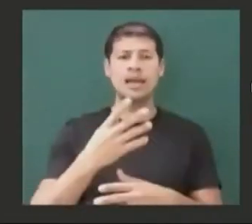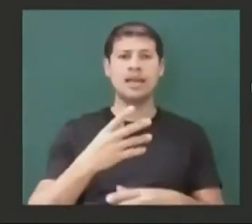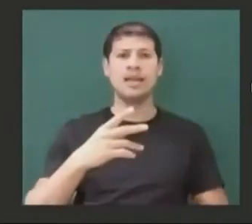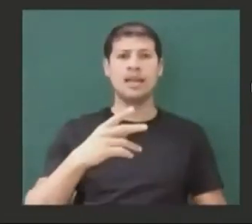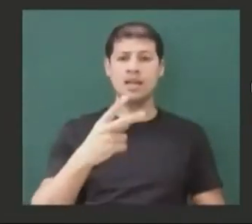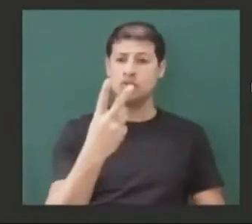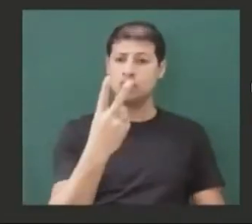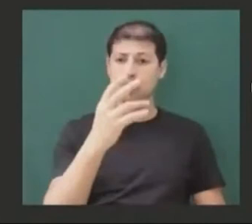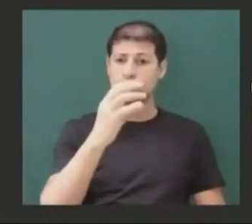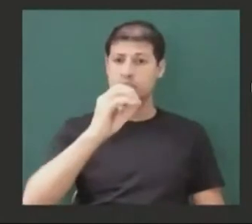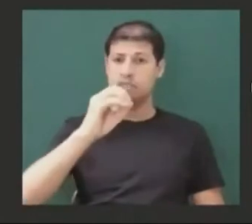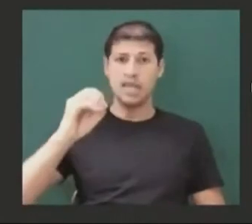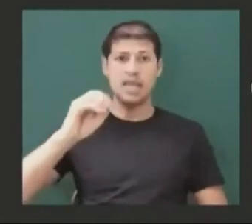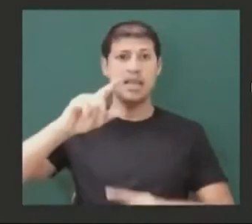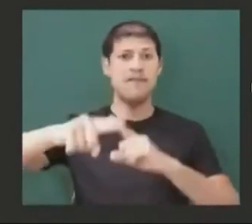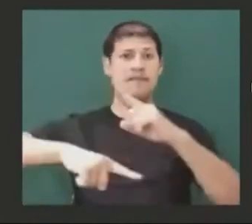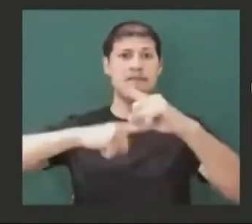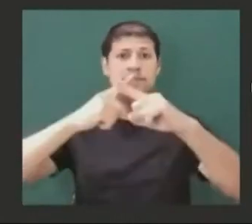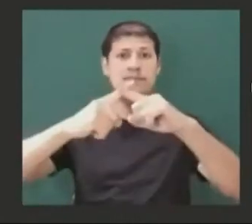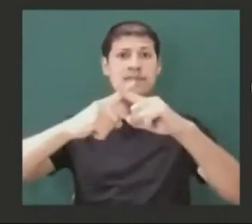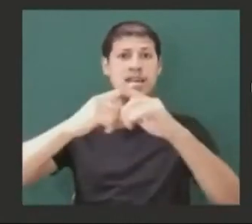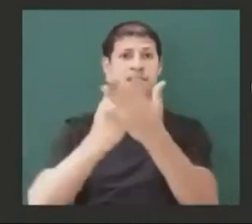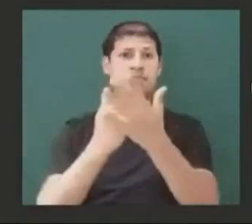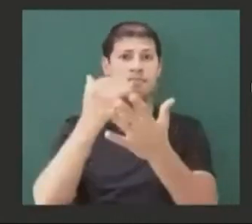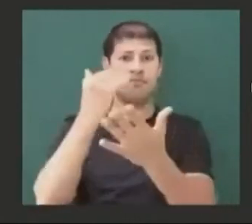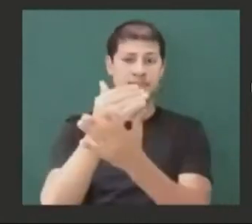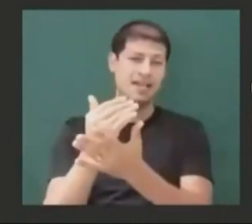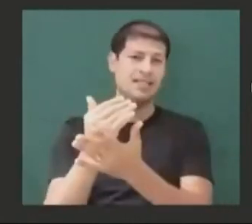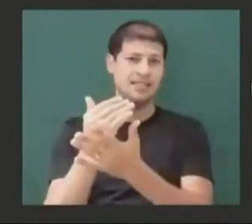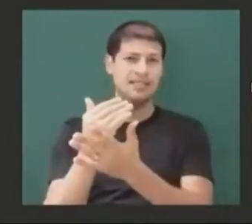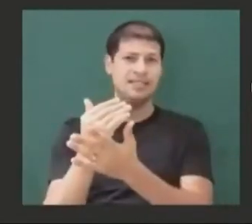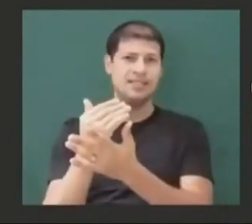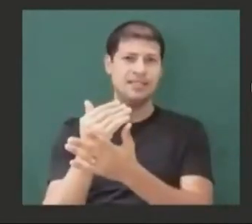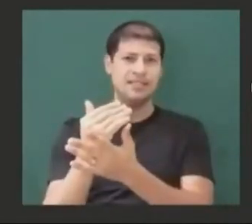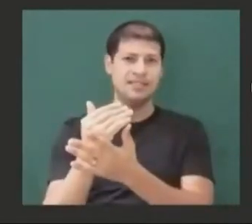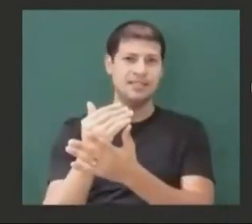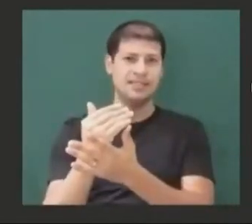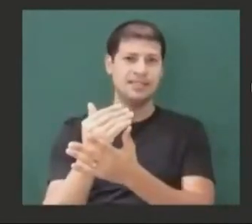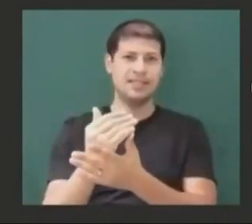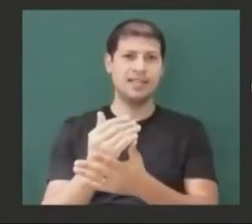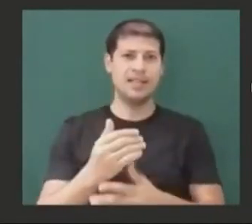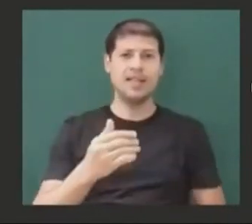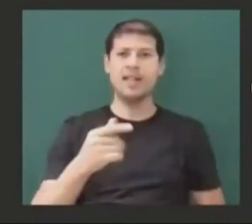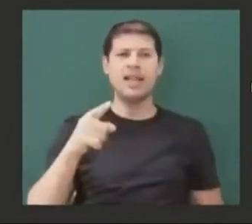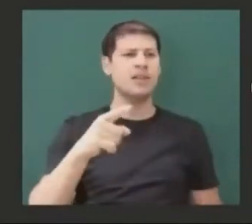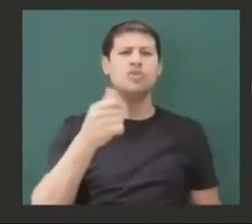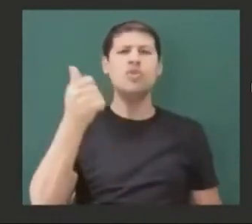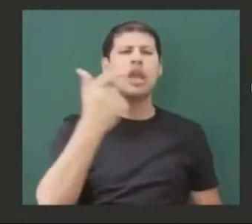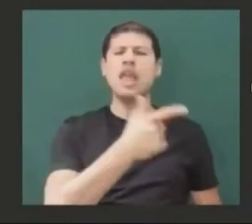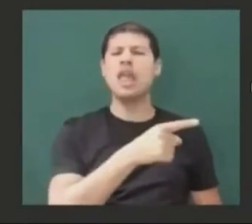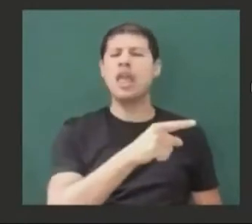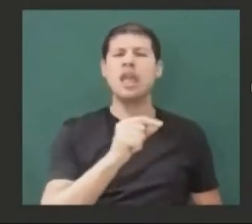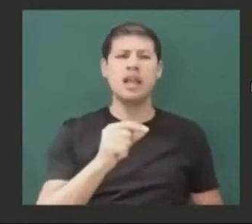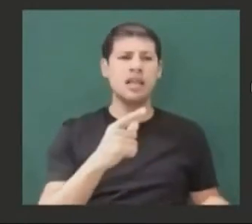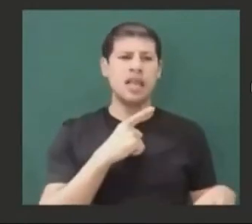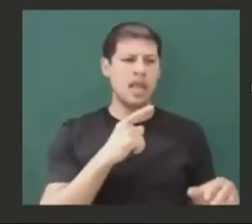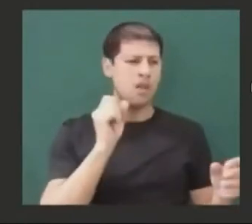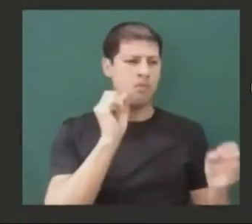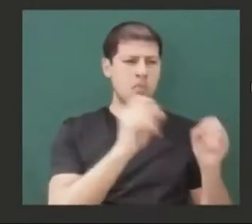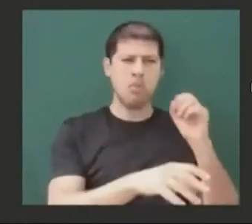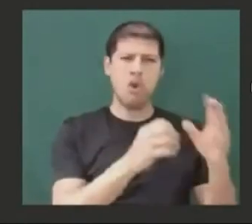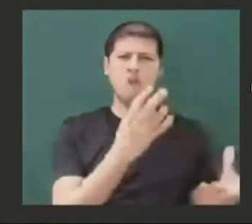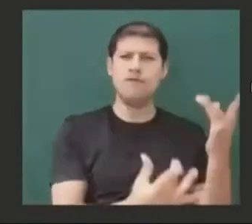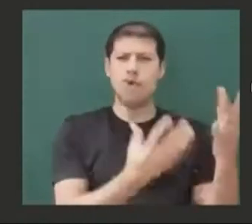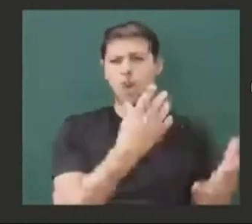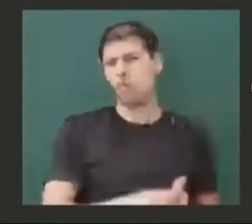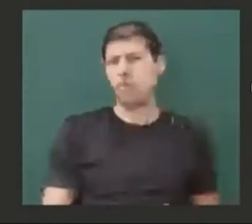mais empregos do que aterros e incineradores. A reciclagem cria cerca de 70 vezes